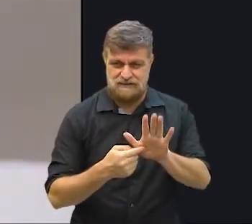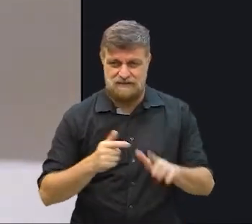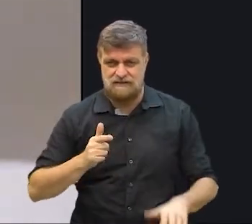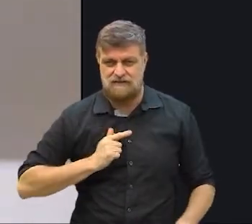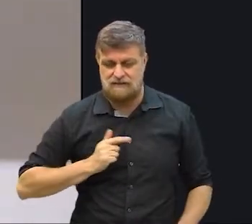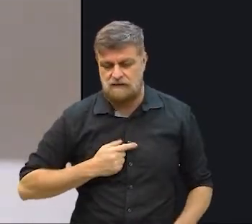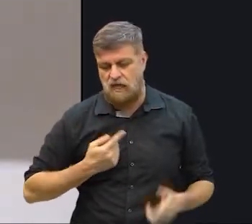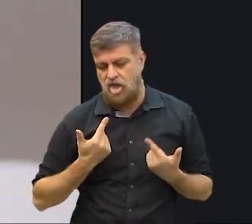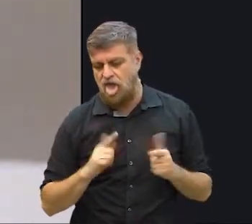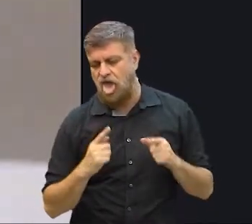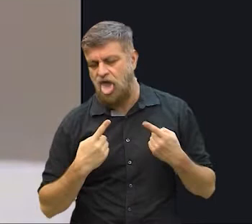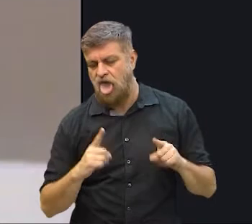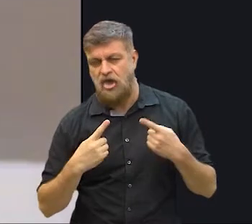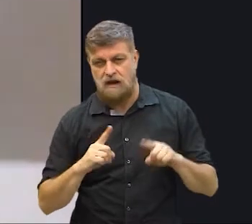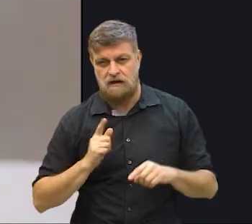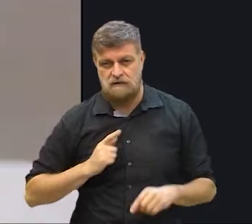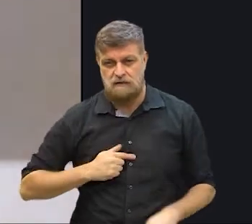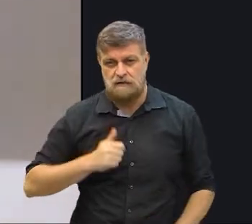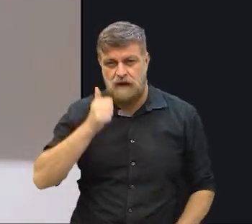por aplicativos,